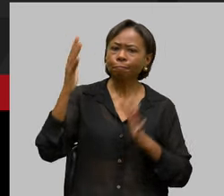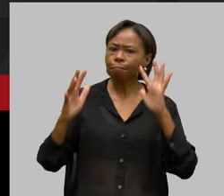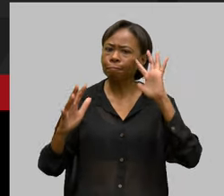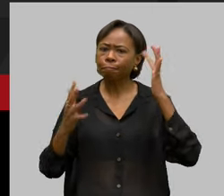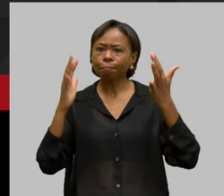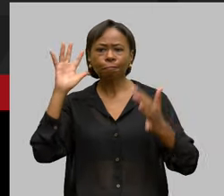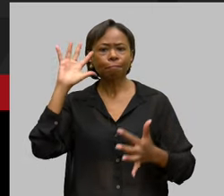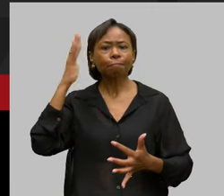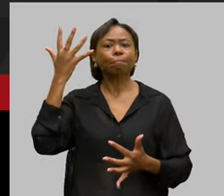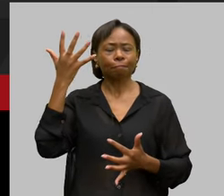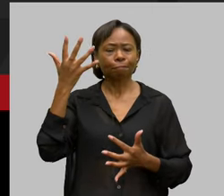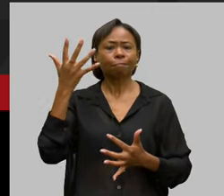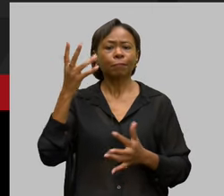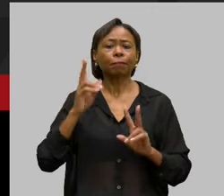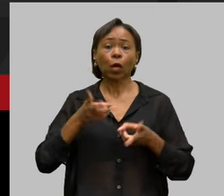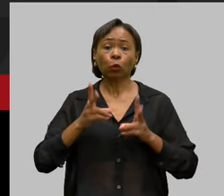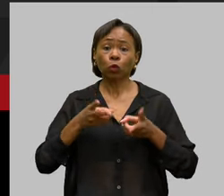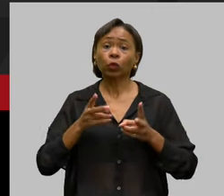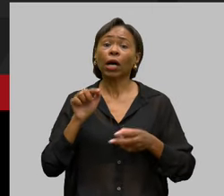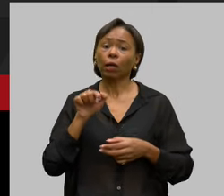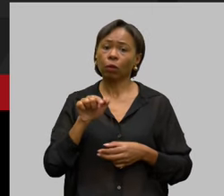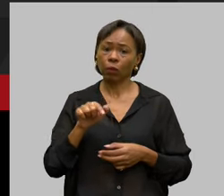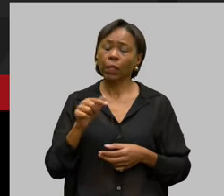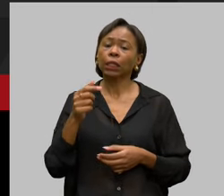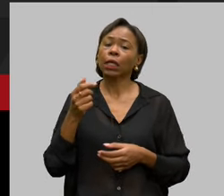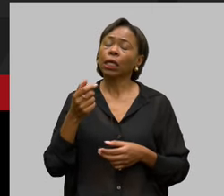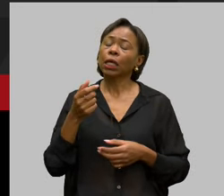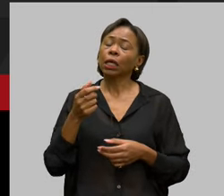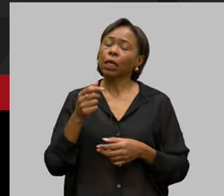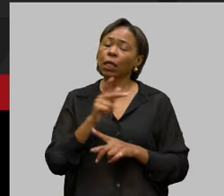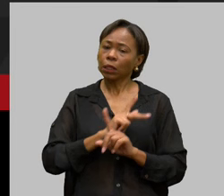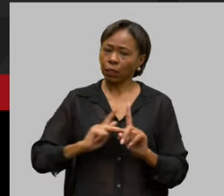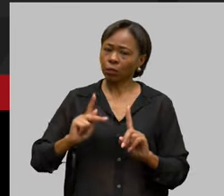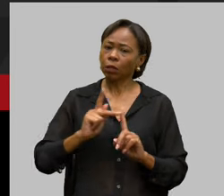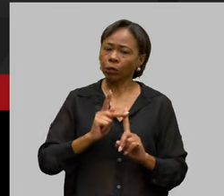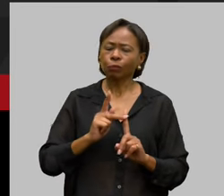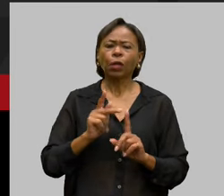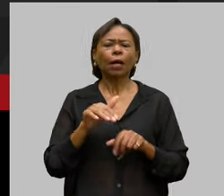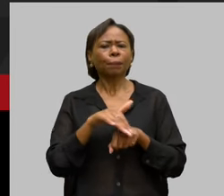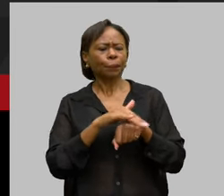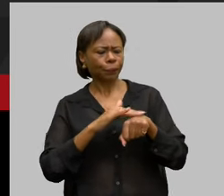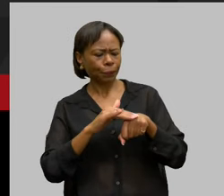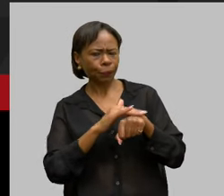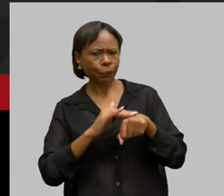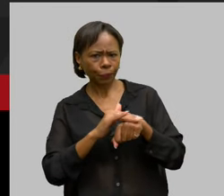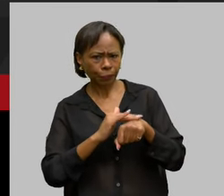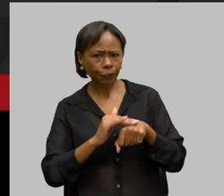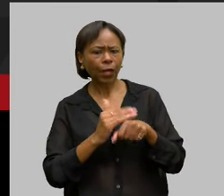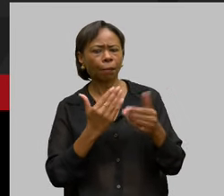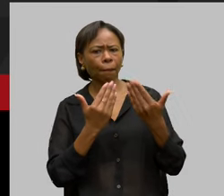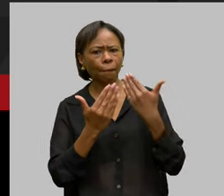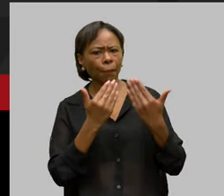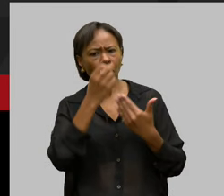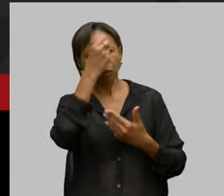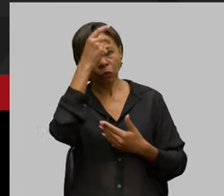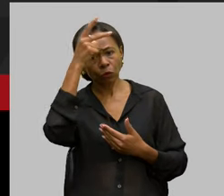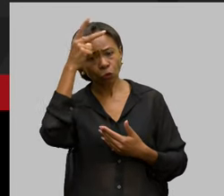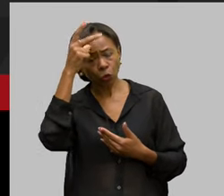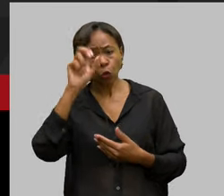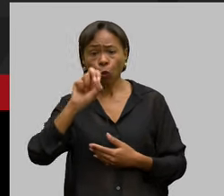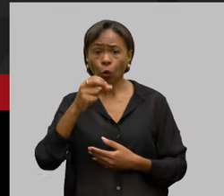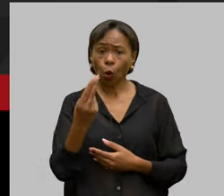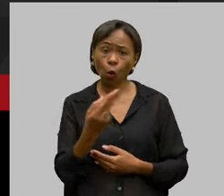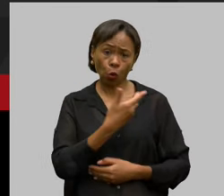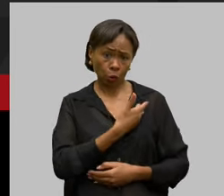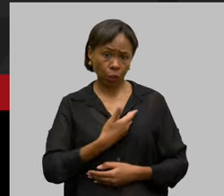paraa sustentabilidade desse regime então fato é que quando a gente vai conversar com o prefeito ou eventualmente com algum Governador Essa é a